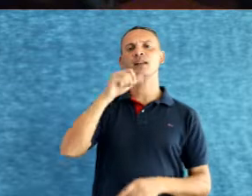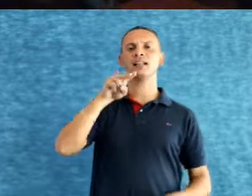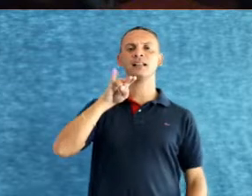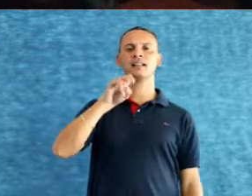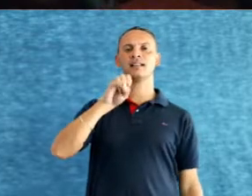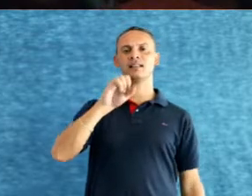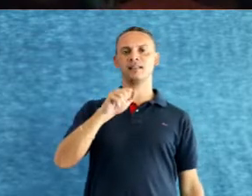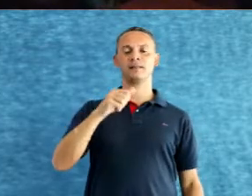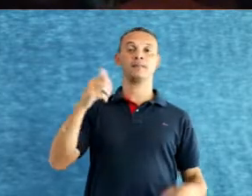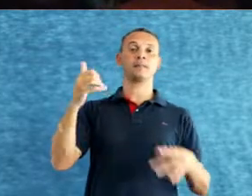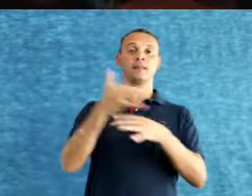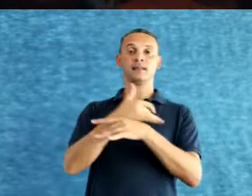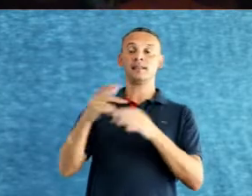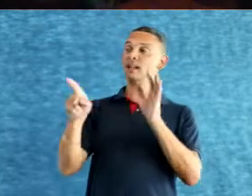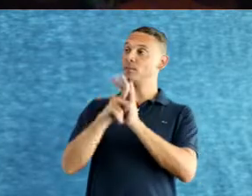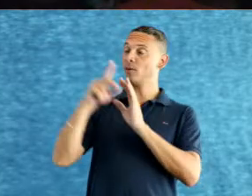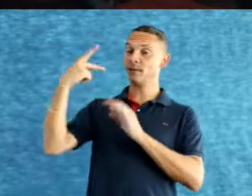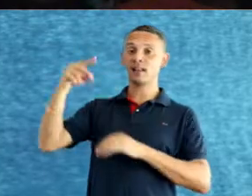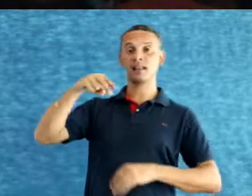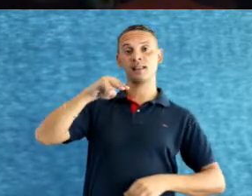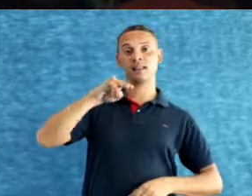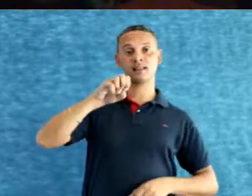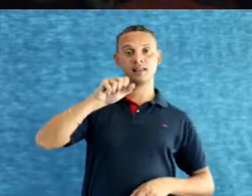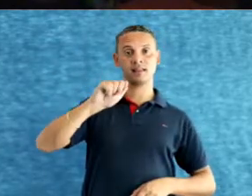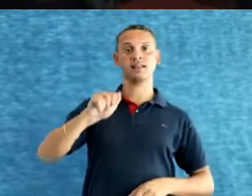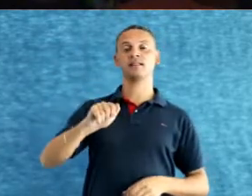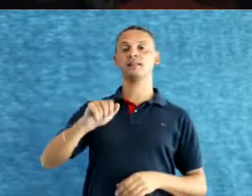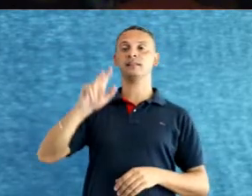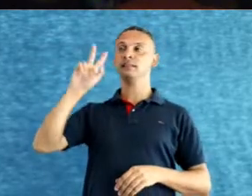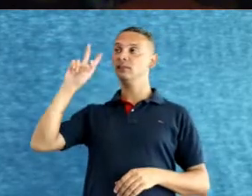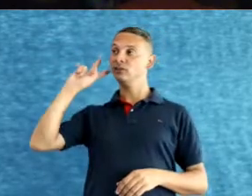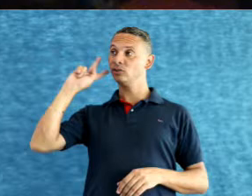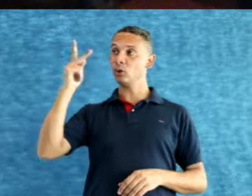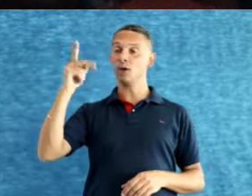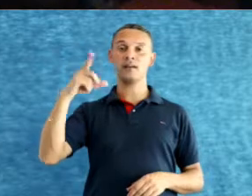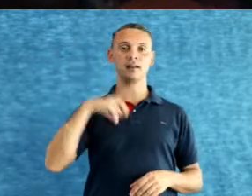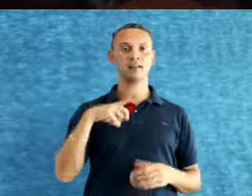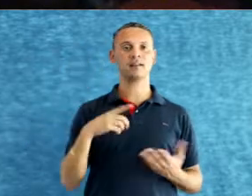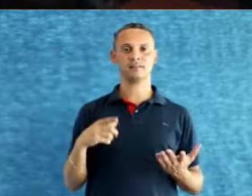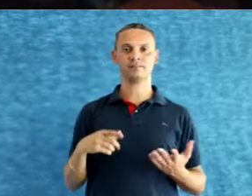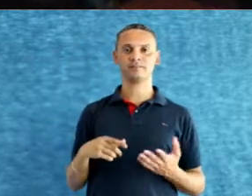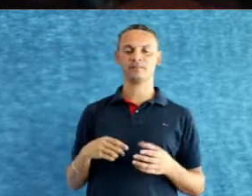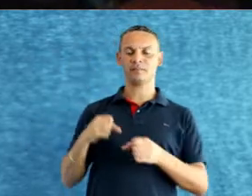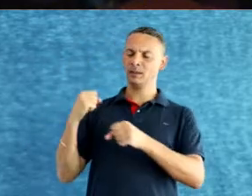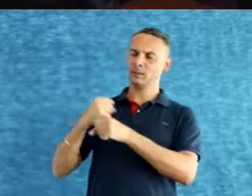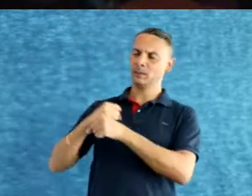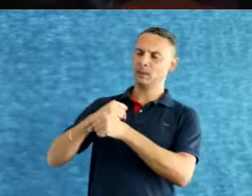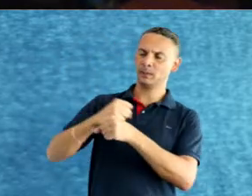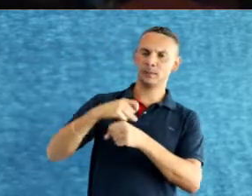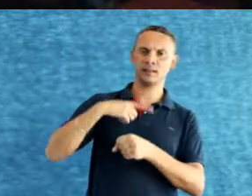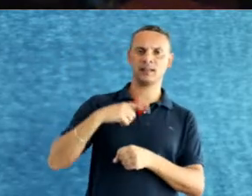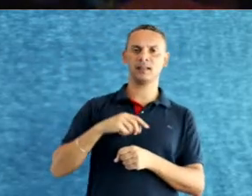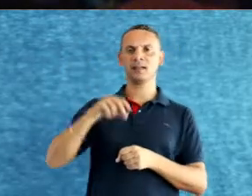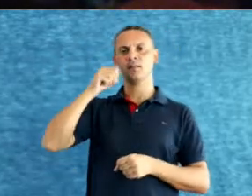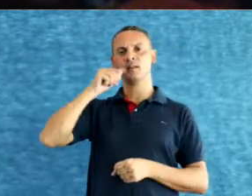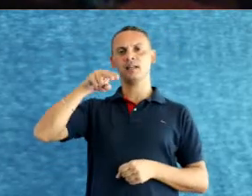muita curiosidade, eu vou chegar lá na sua coisa, de conhecer a história das mulheres, essa história de pioneiras. Eu sei que a coisa não chegou, o